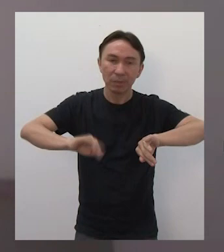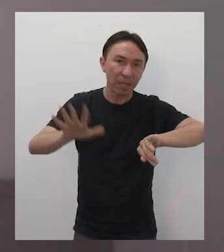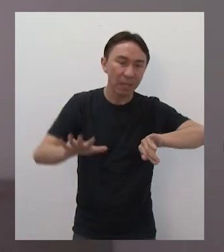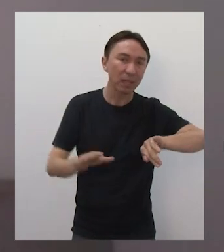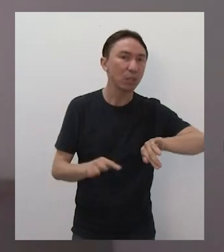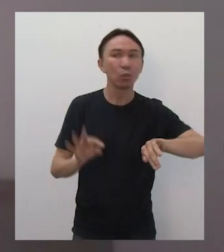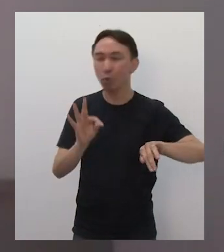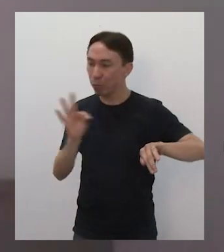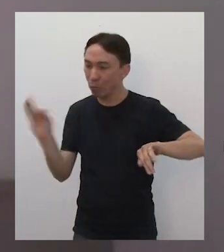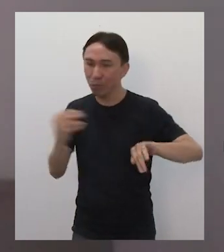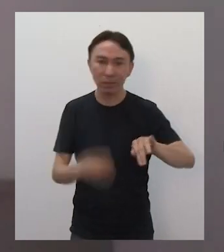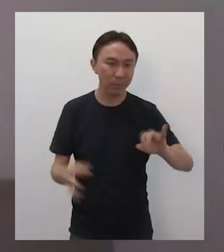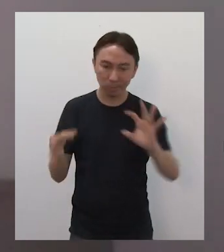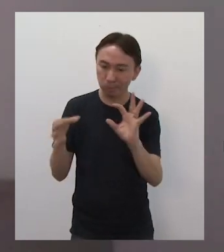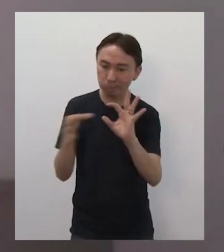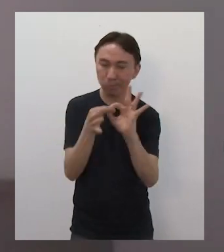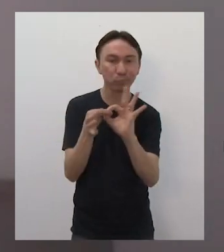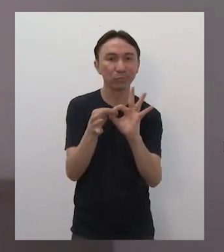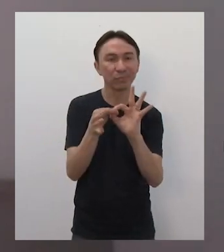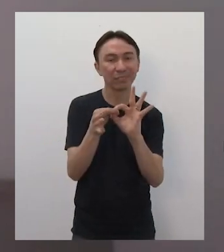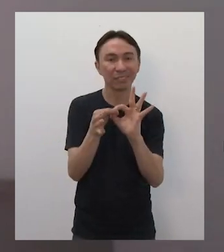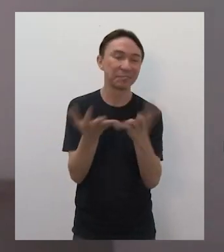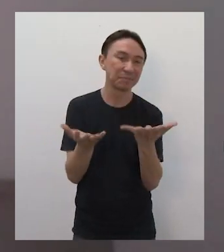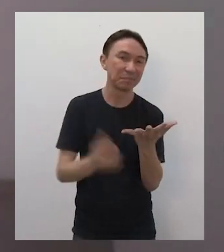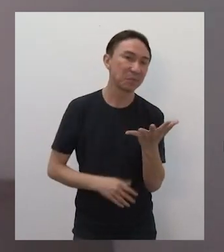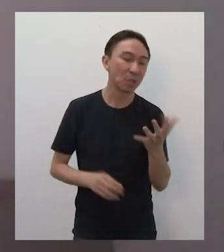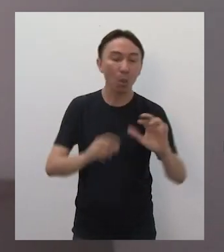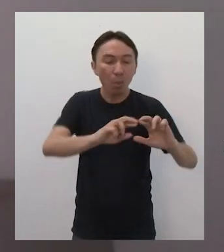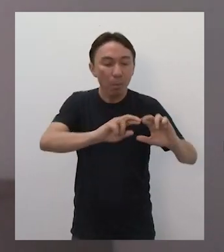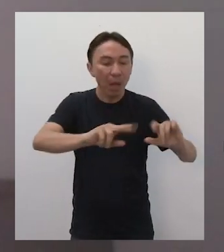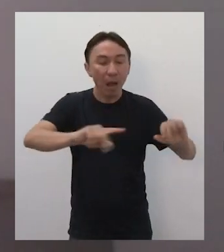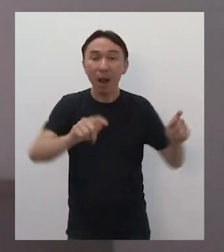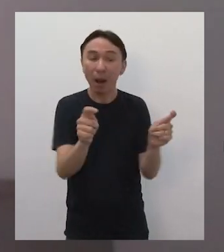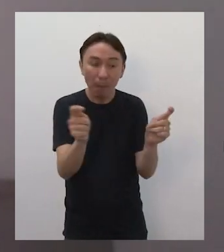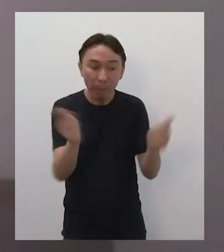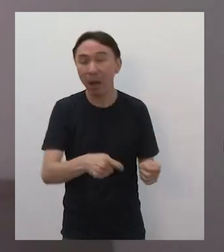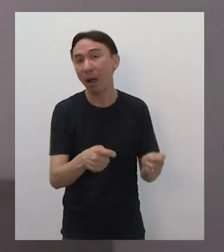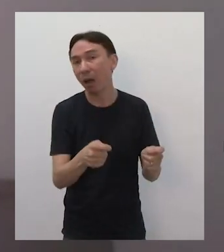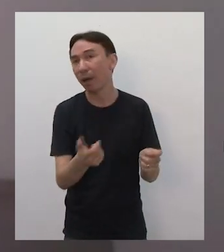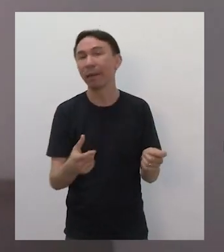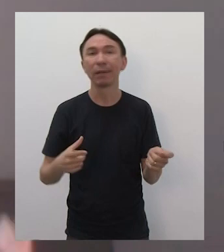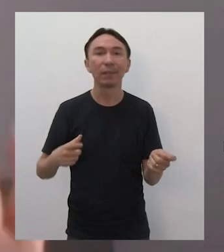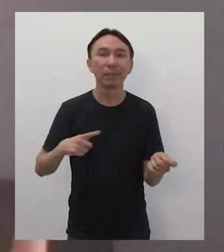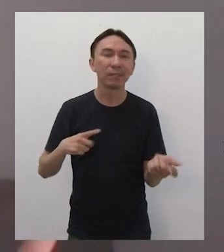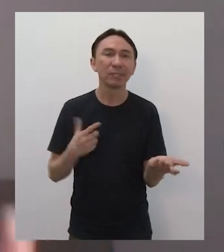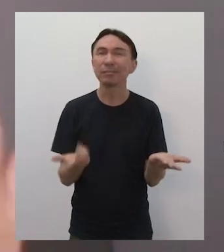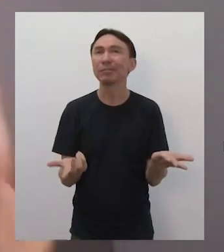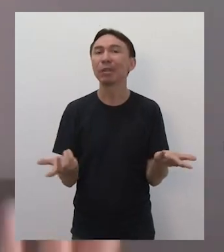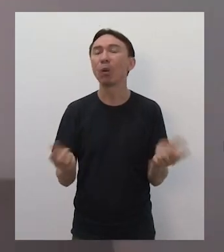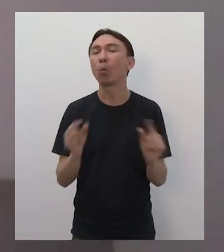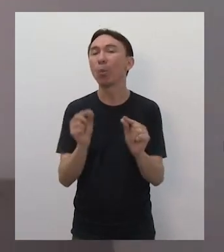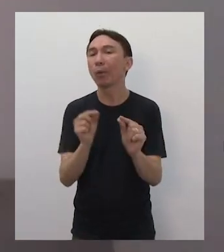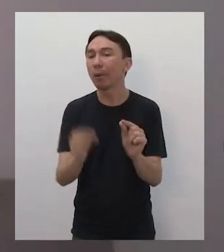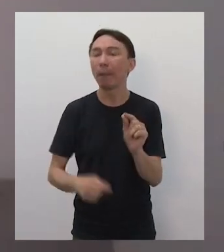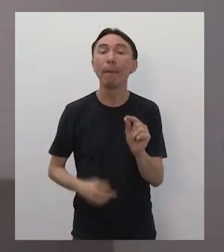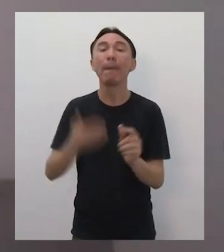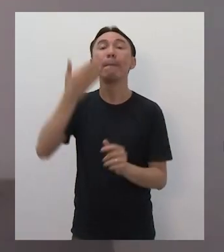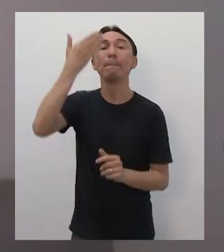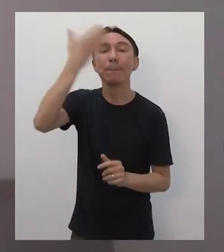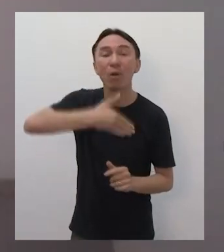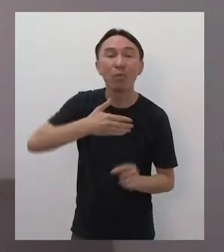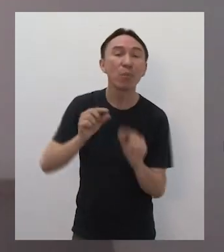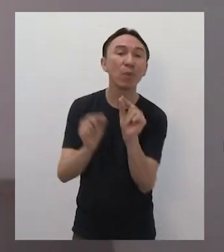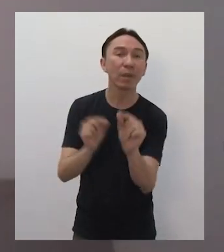se cruzando, né, então as competências, elas trazem à tona que cada pessoa é diferente da